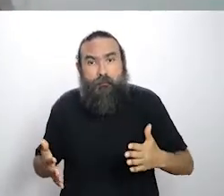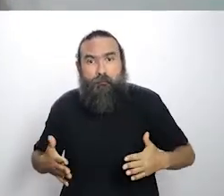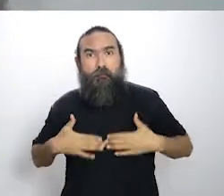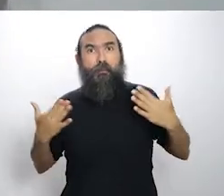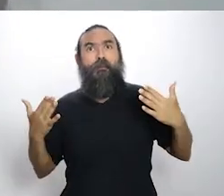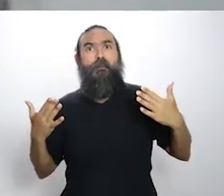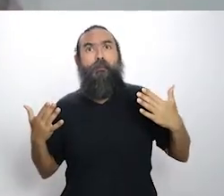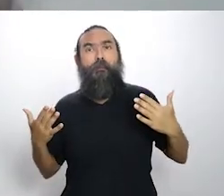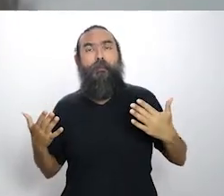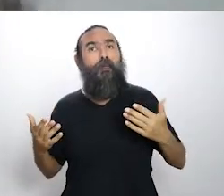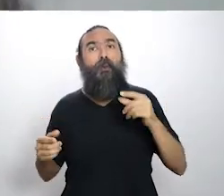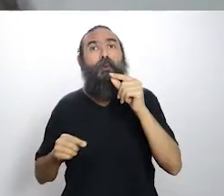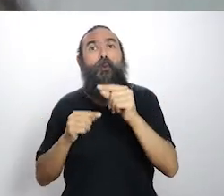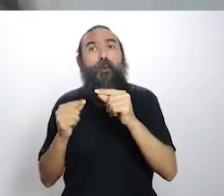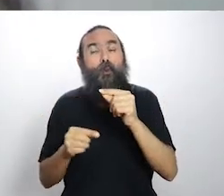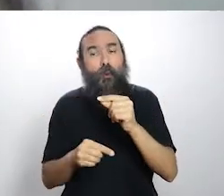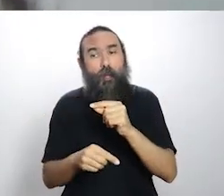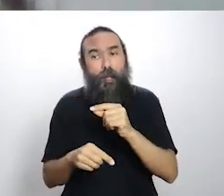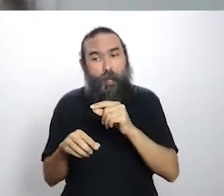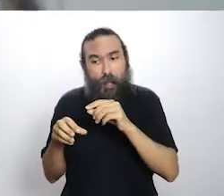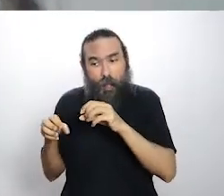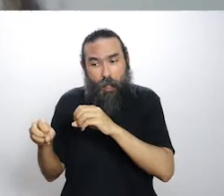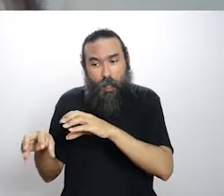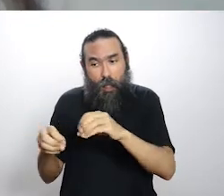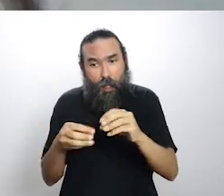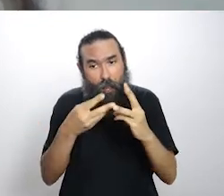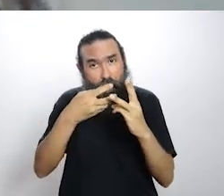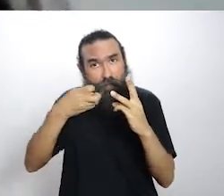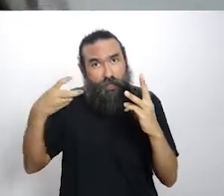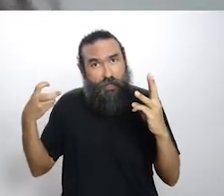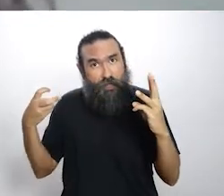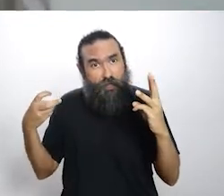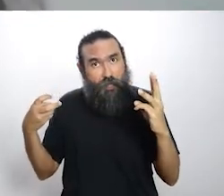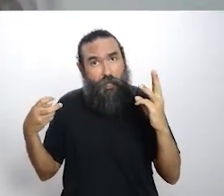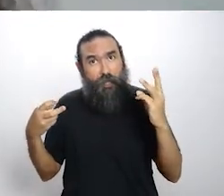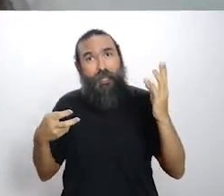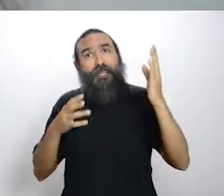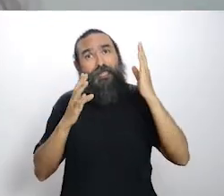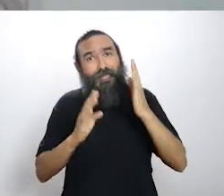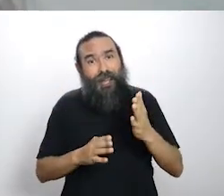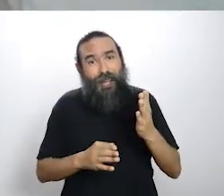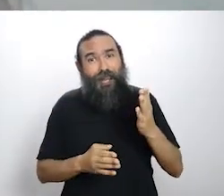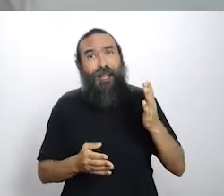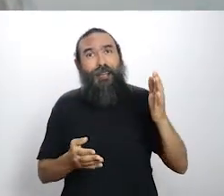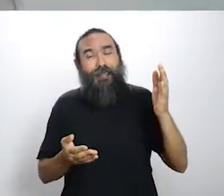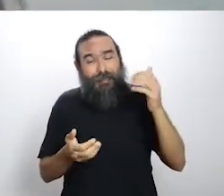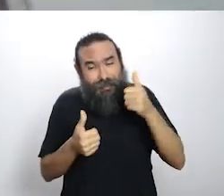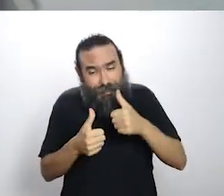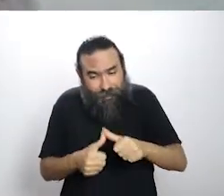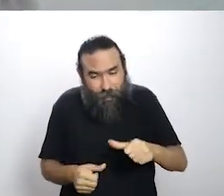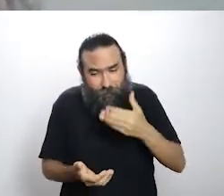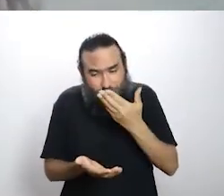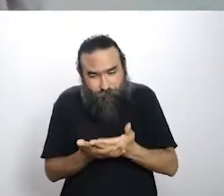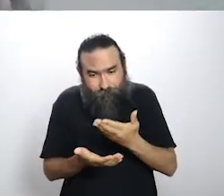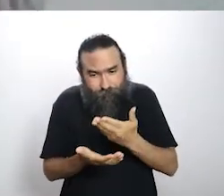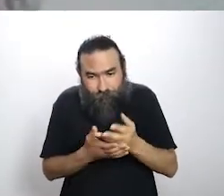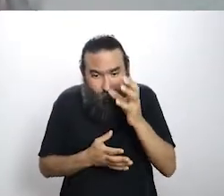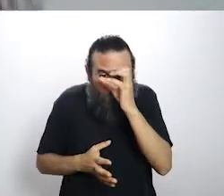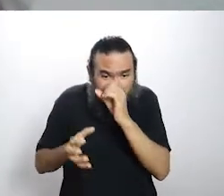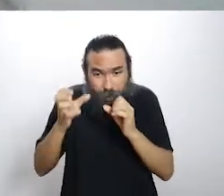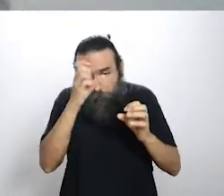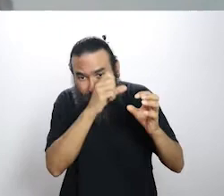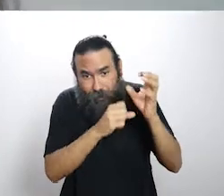o bom para a educação escolar indígena é que os professores estavam num processo de formação que já vinha de um tempo, né? Então, essa formação